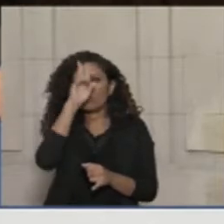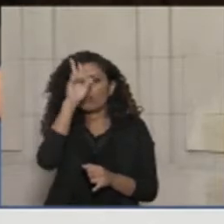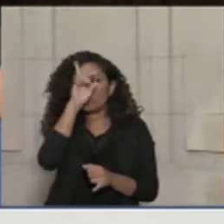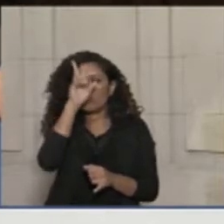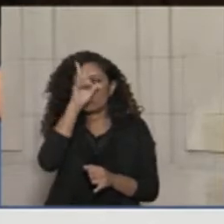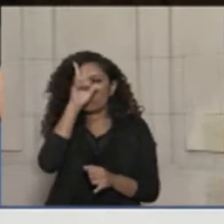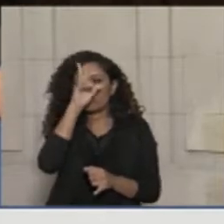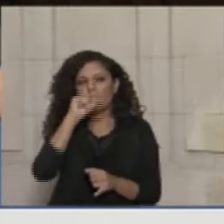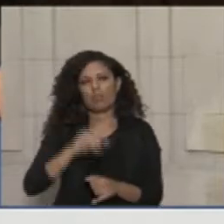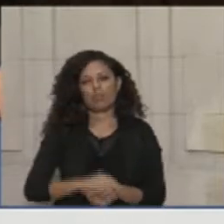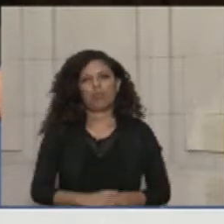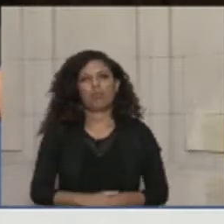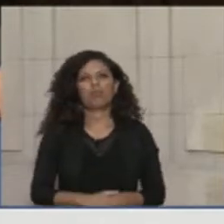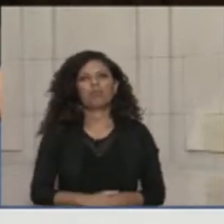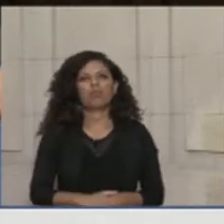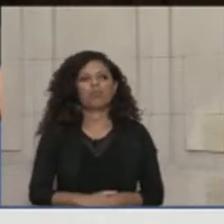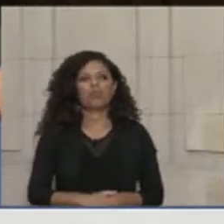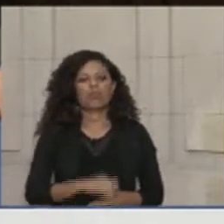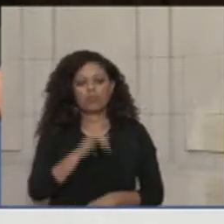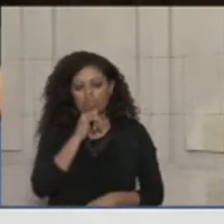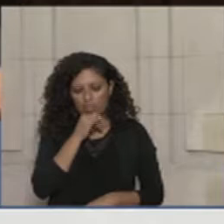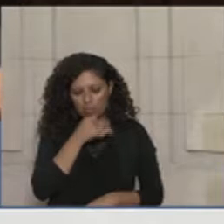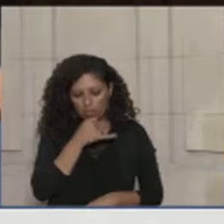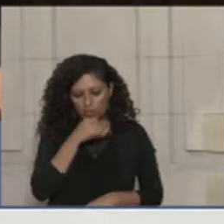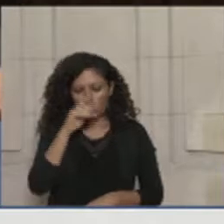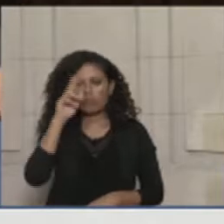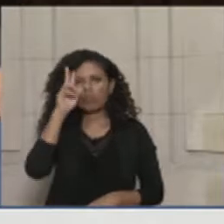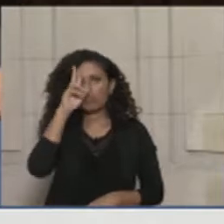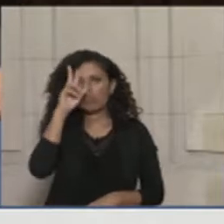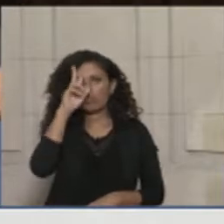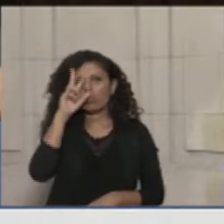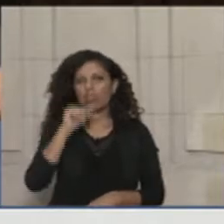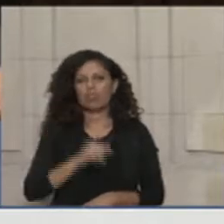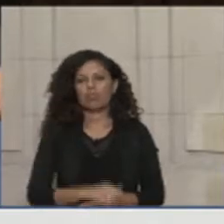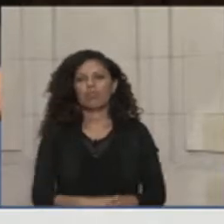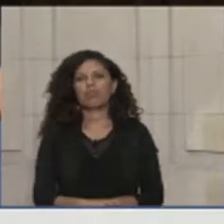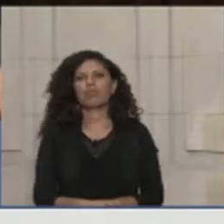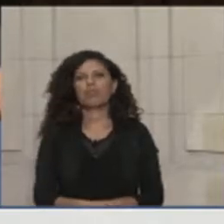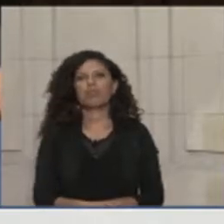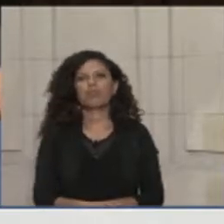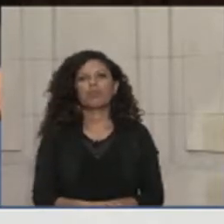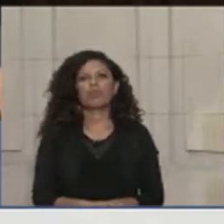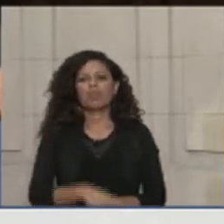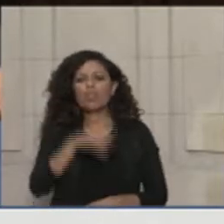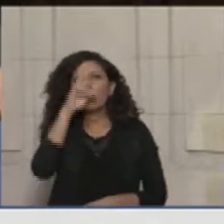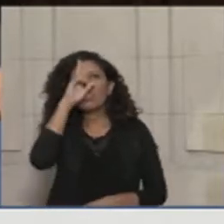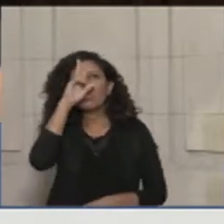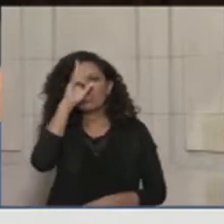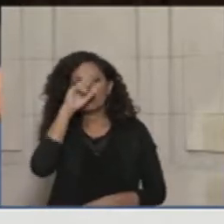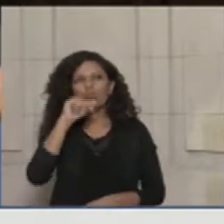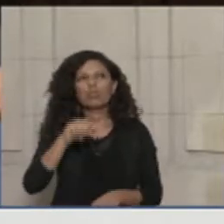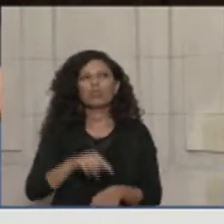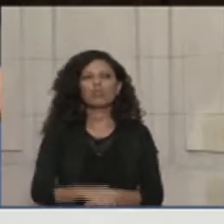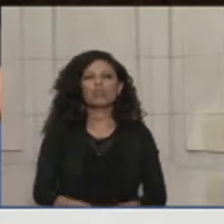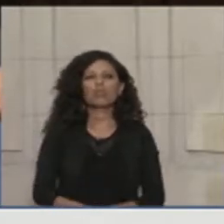história. Triste episódio da nossa história. Lembro-me até